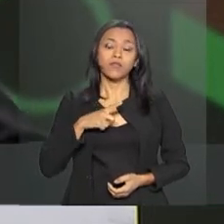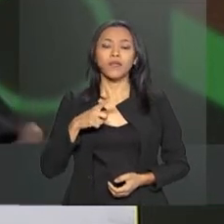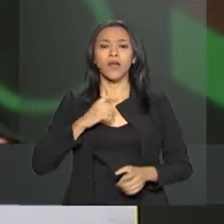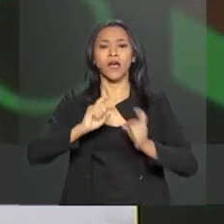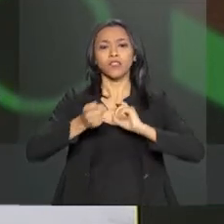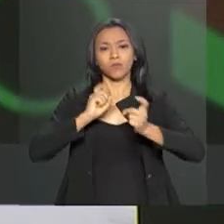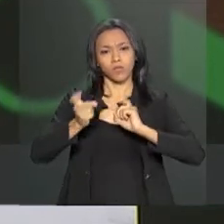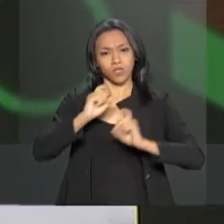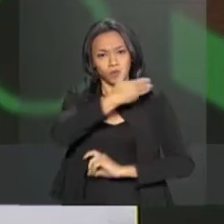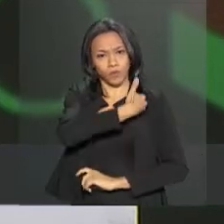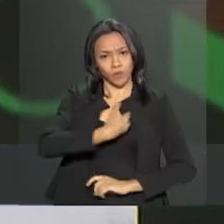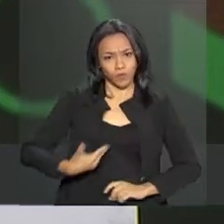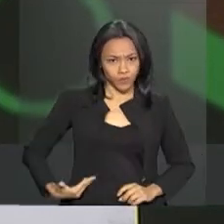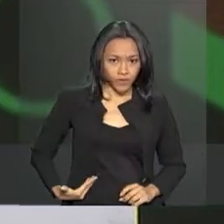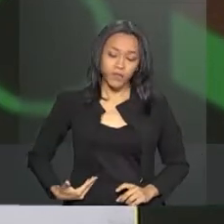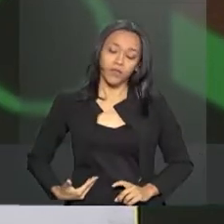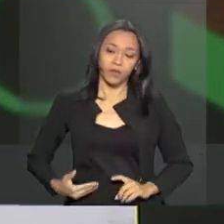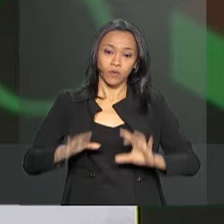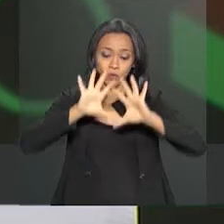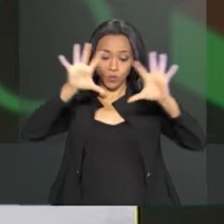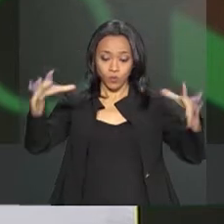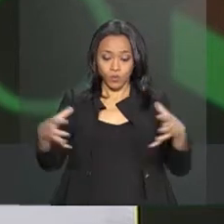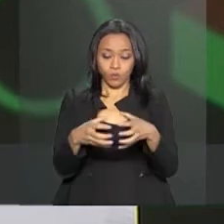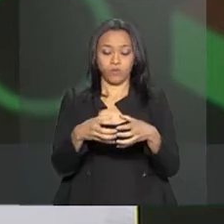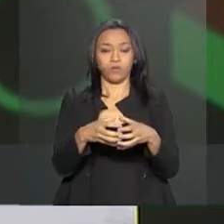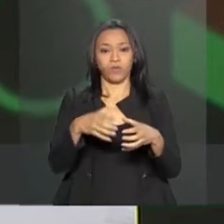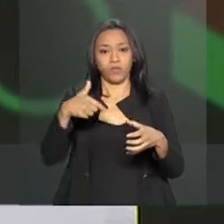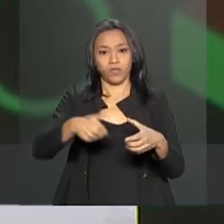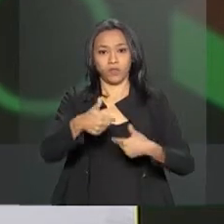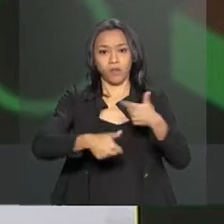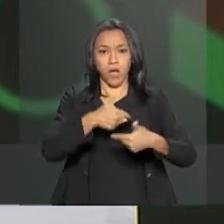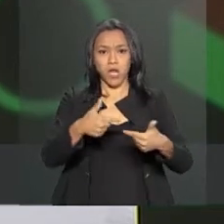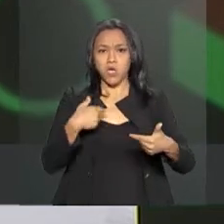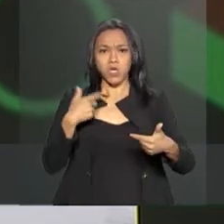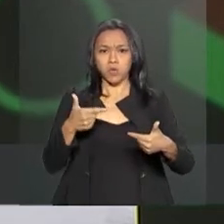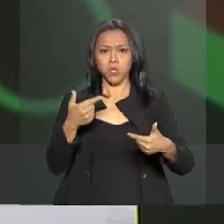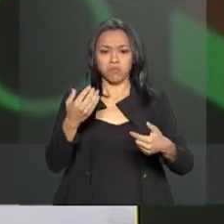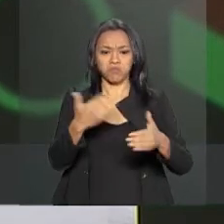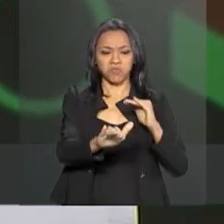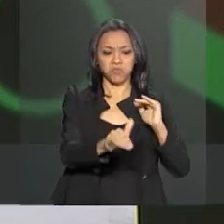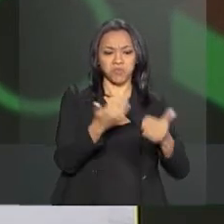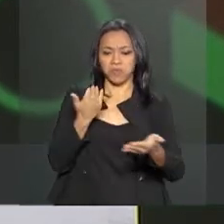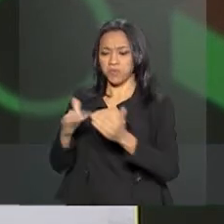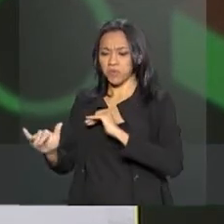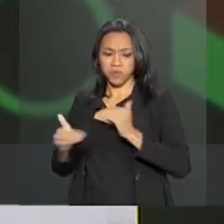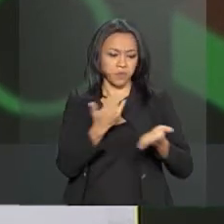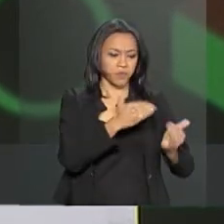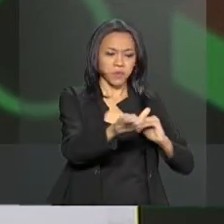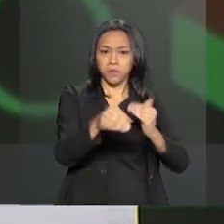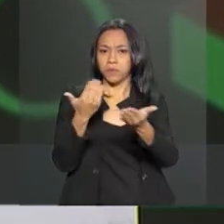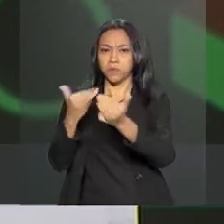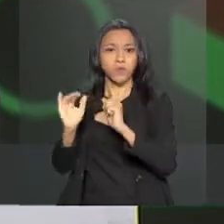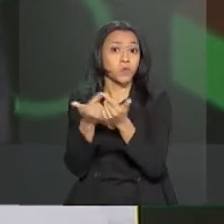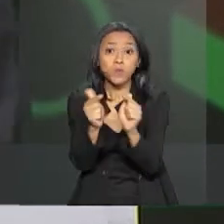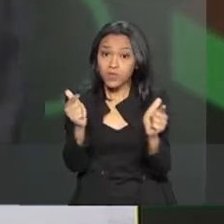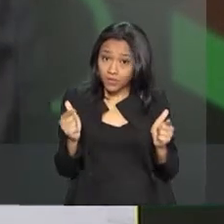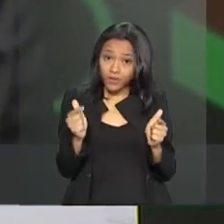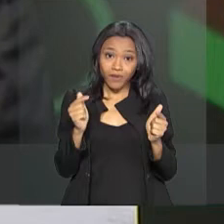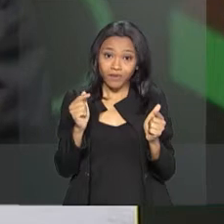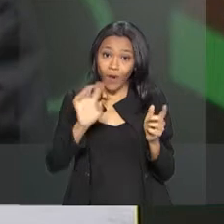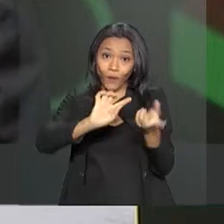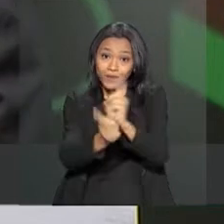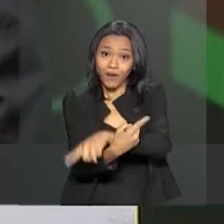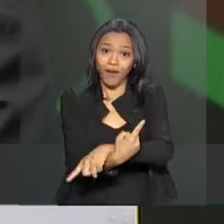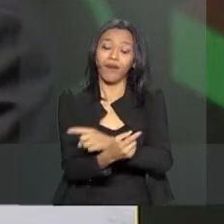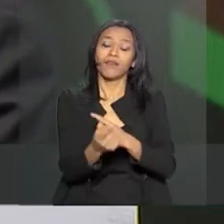uma composição na sua equipe que não tinha divergência entre si. Ao contrário, o que havia sempre